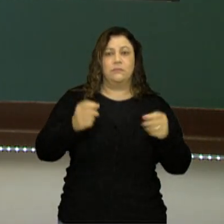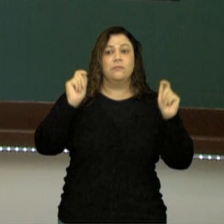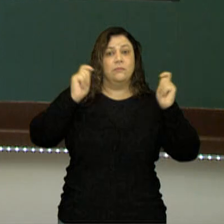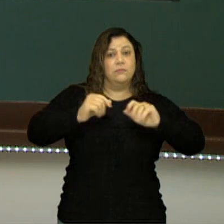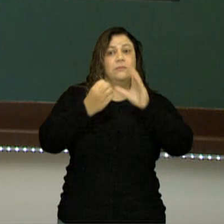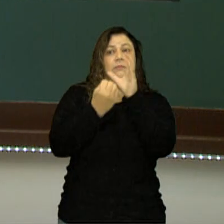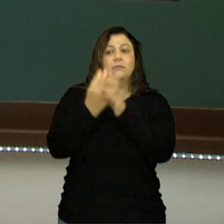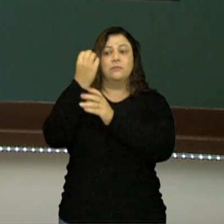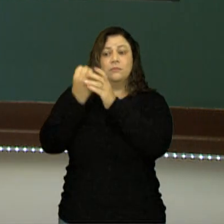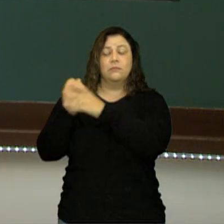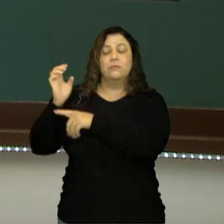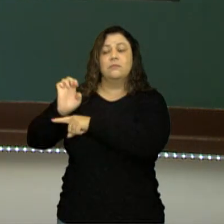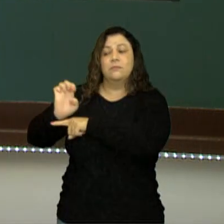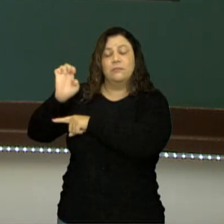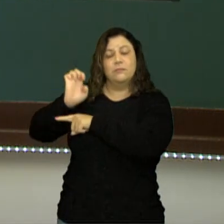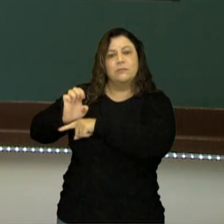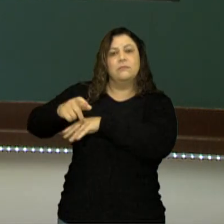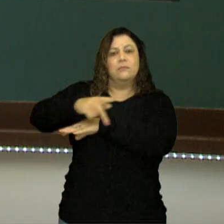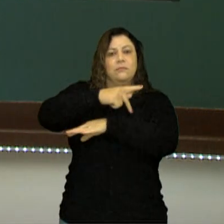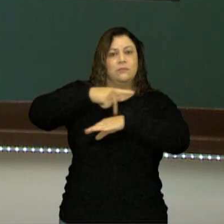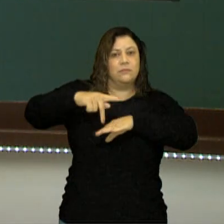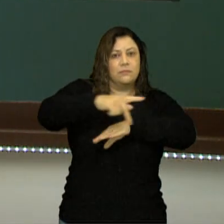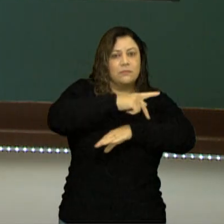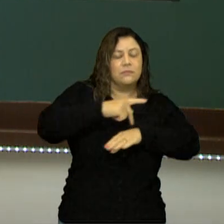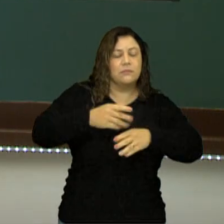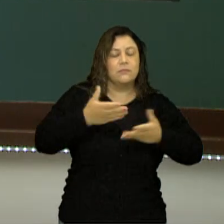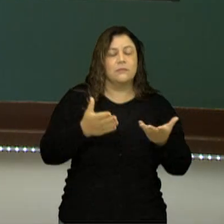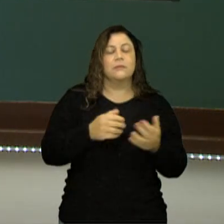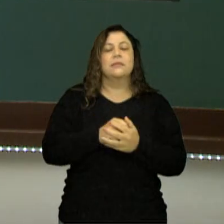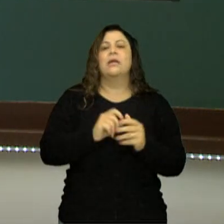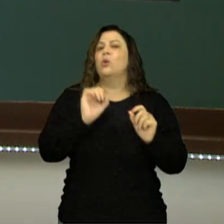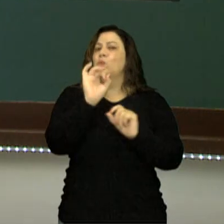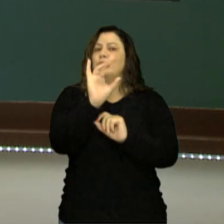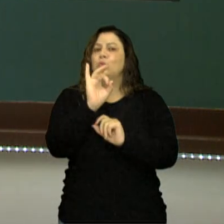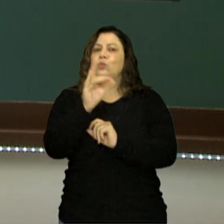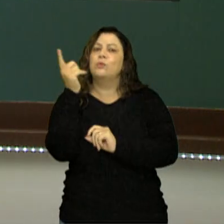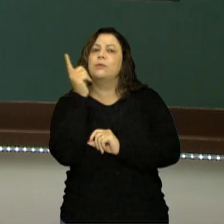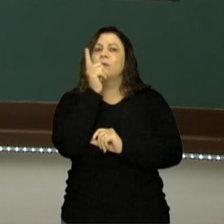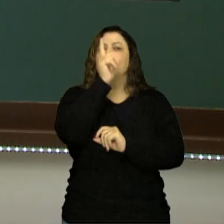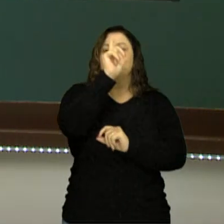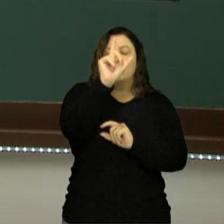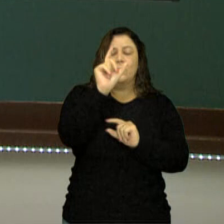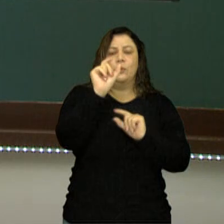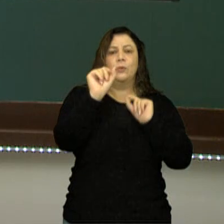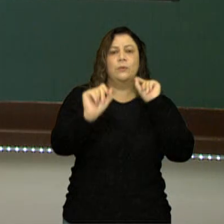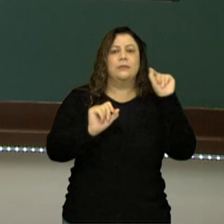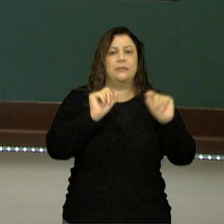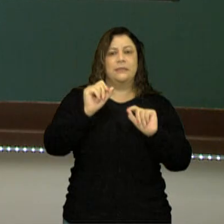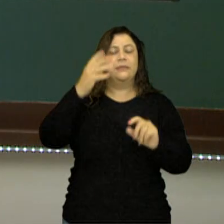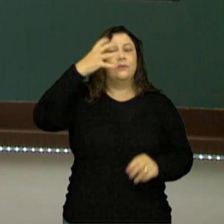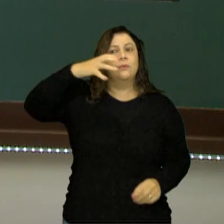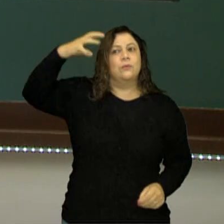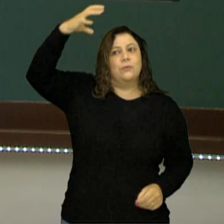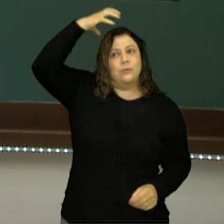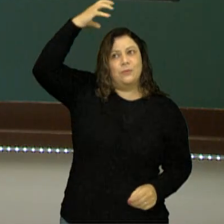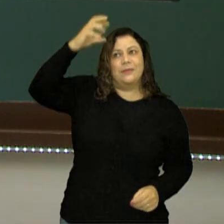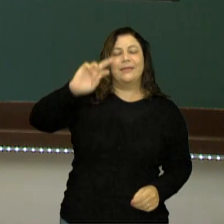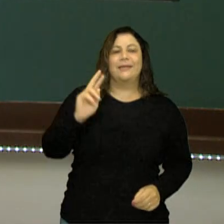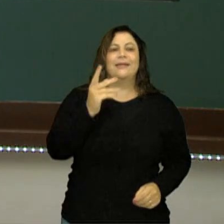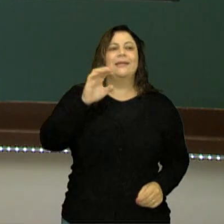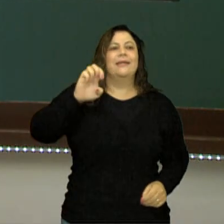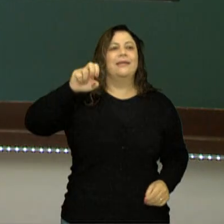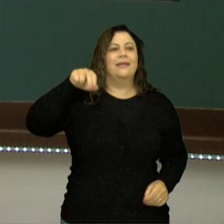esse Estado Nacional, né? Essa estabilidade só vai ser alcançada quando Henrique IV ascende ao poder